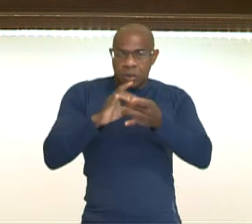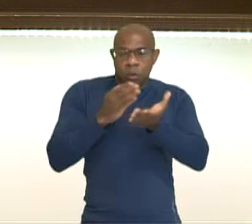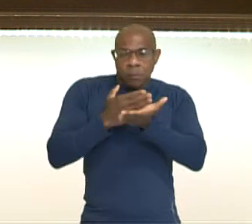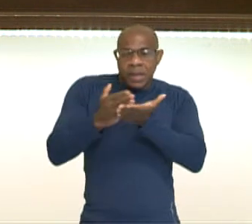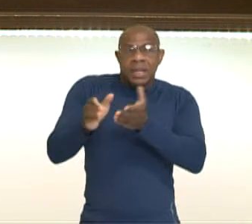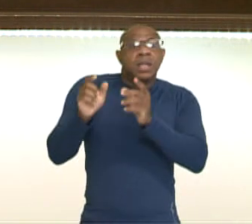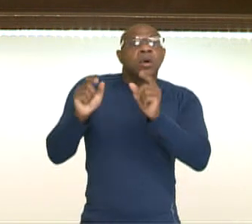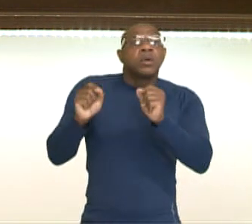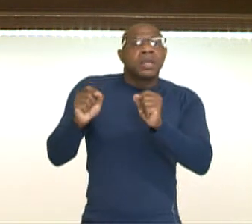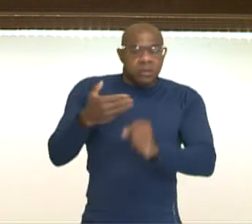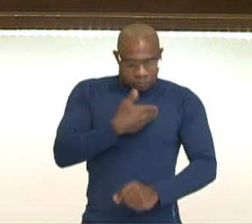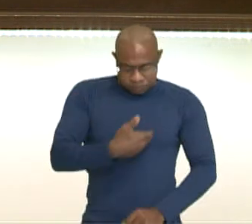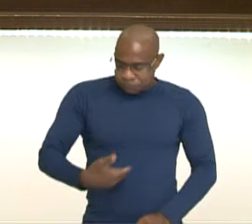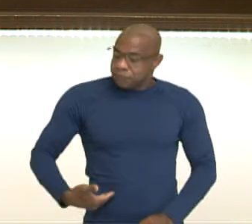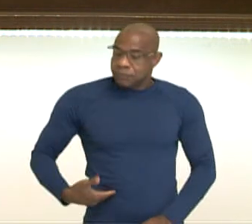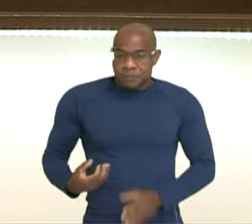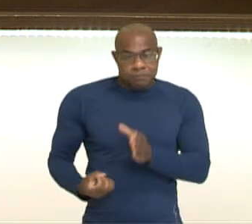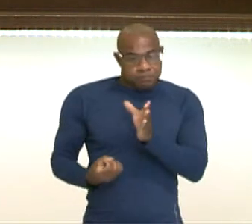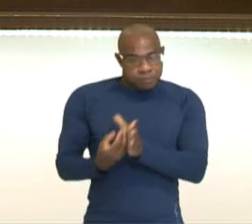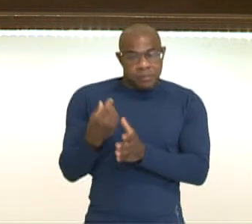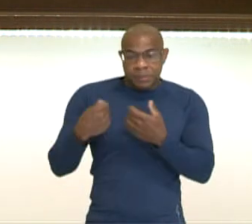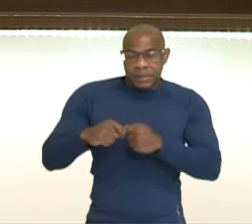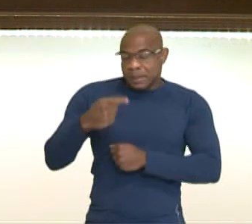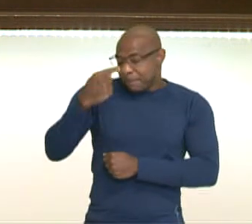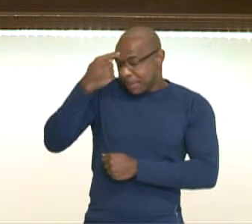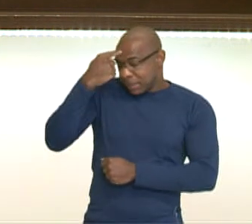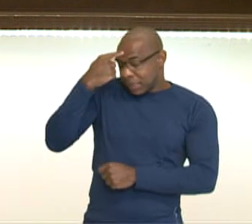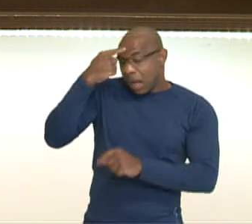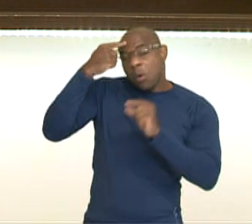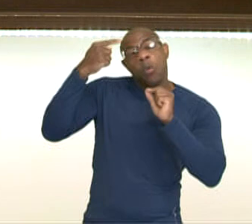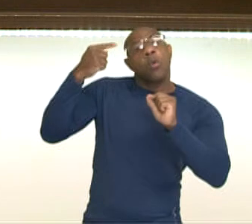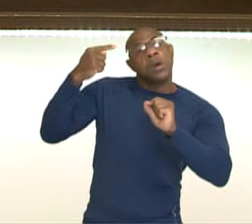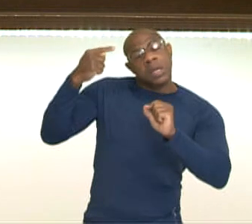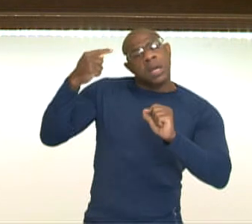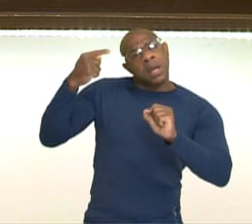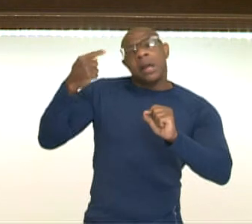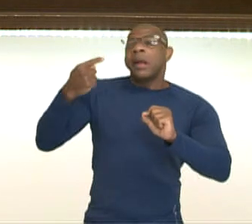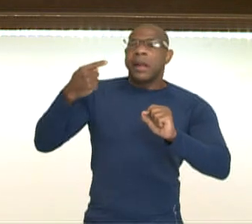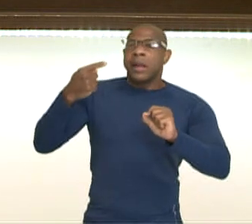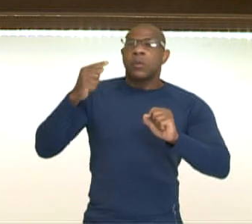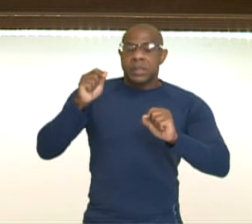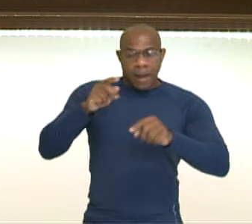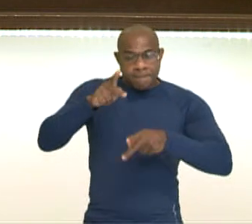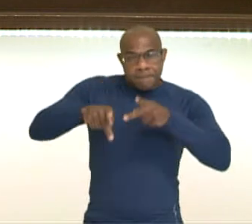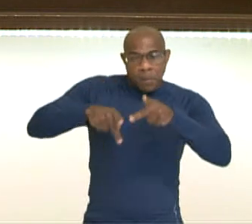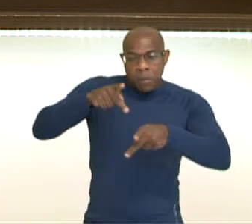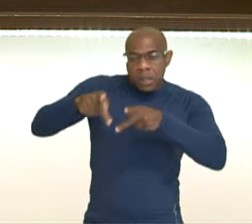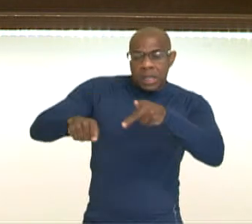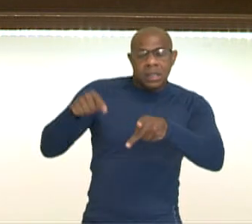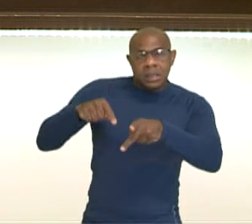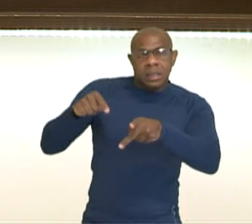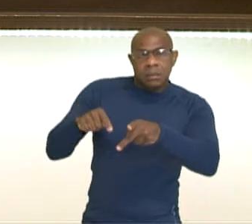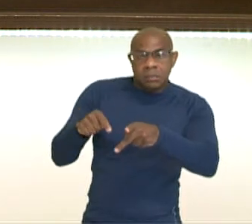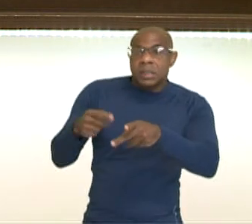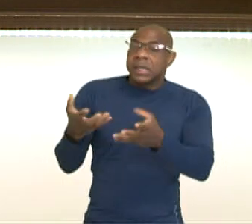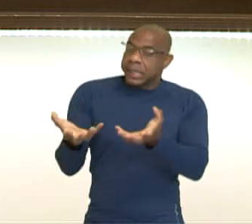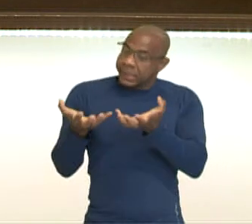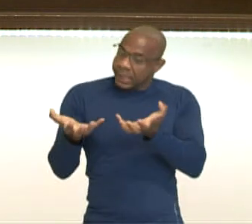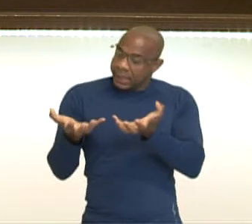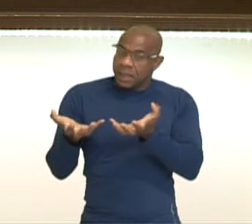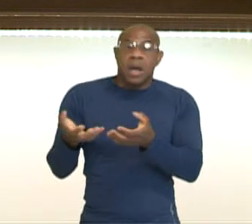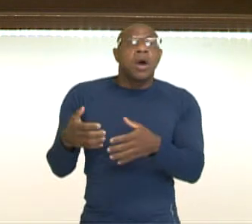governamental, que deve refletir o que a população, melhor dizendo, almeja. Qual